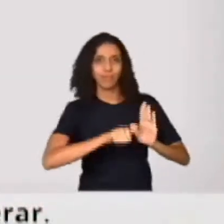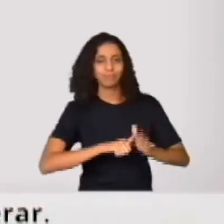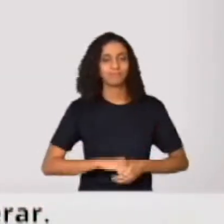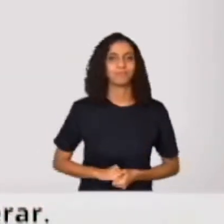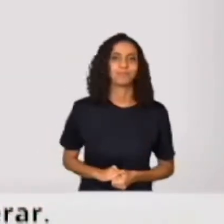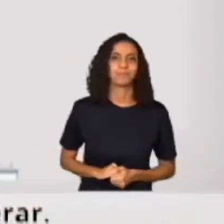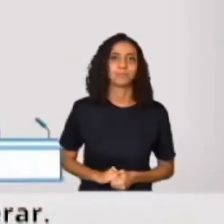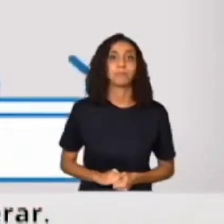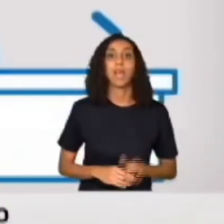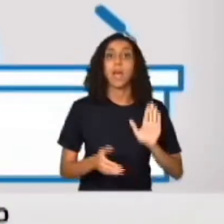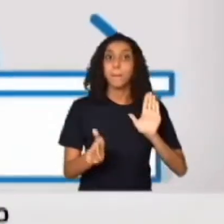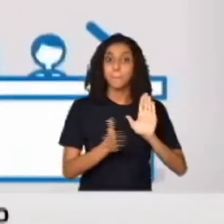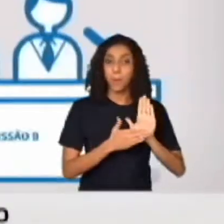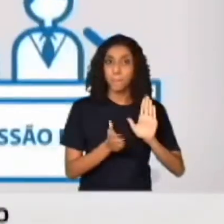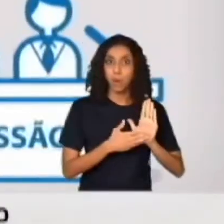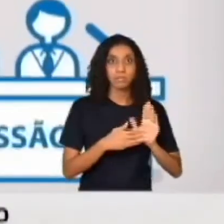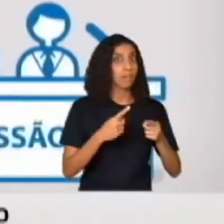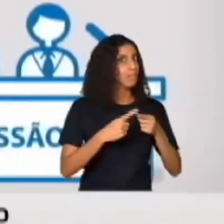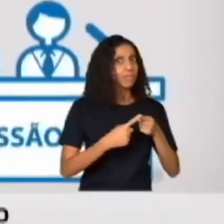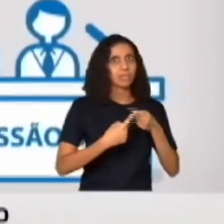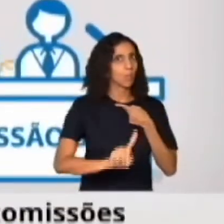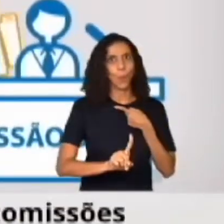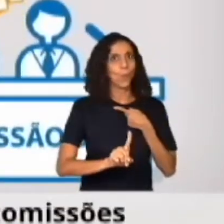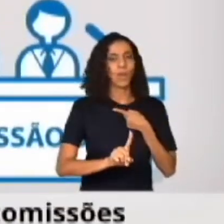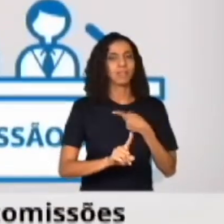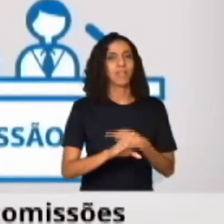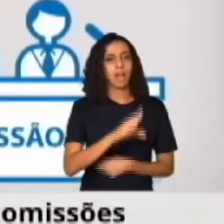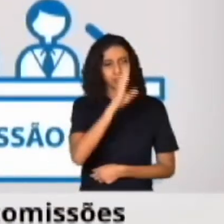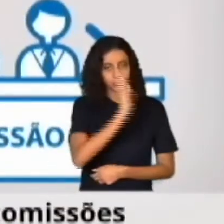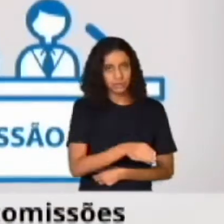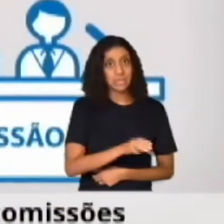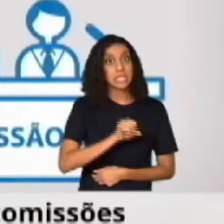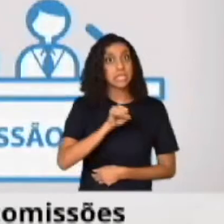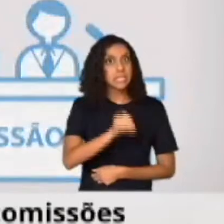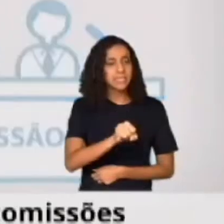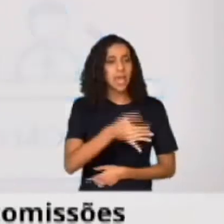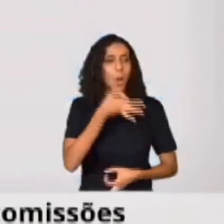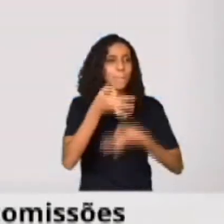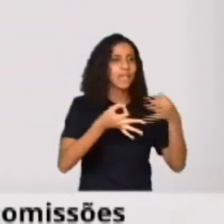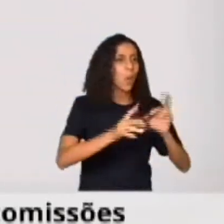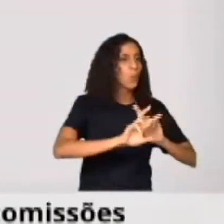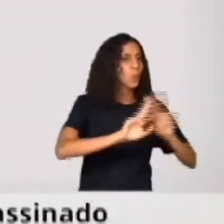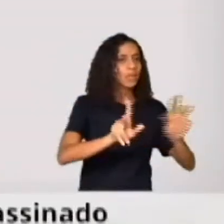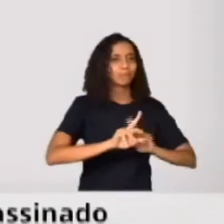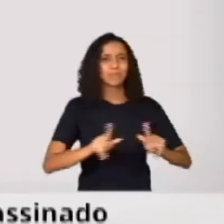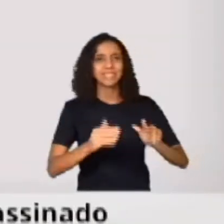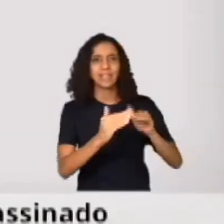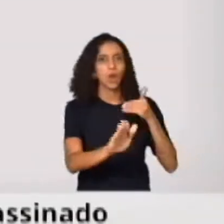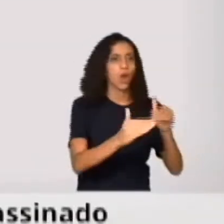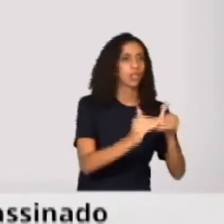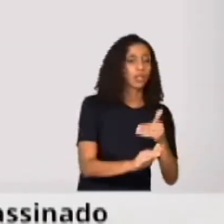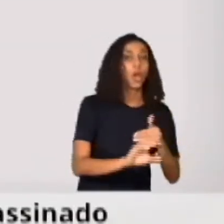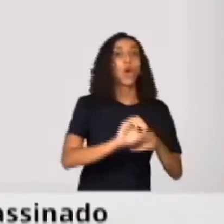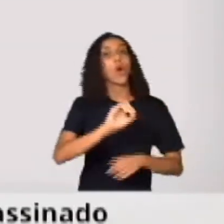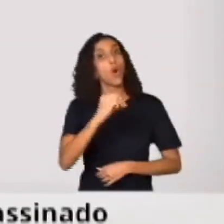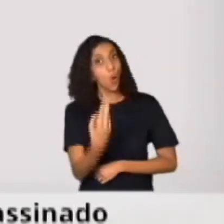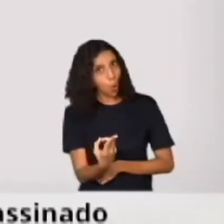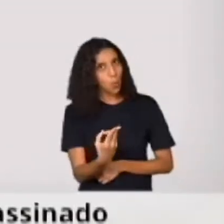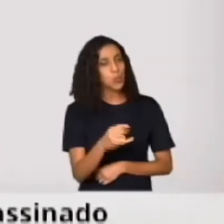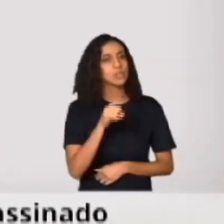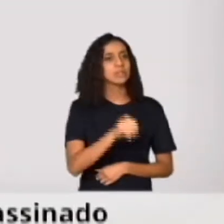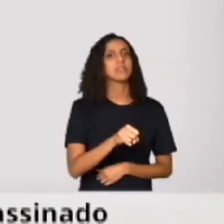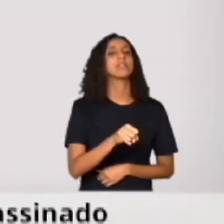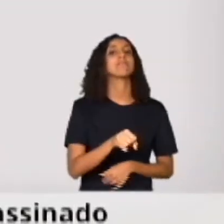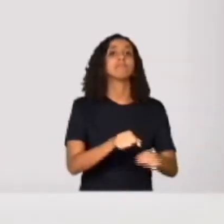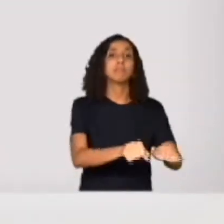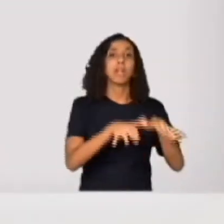alterar. A proposta perde o caráter conclusivo quando há uma decisão divergente entre as comissões, ou, se for aprovado em